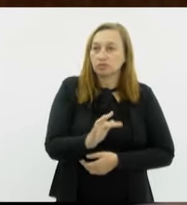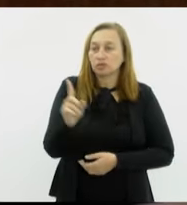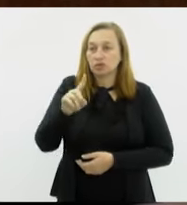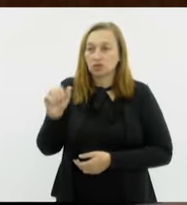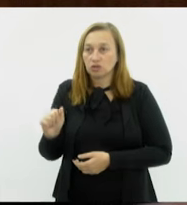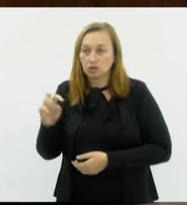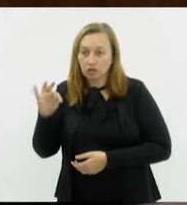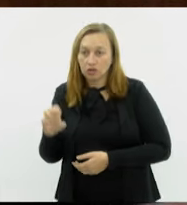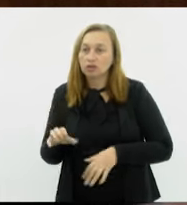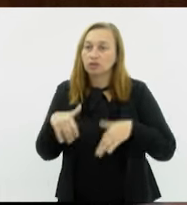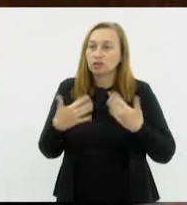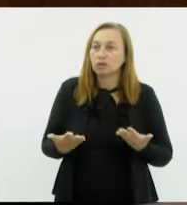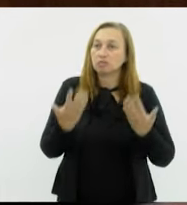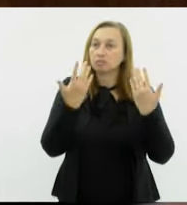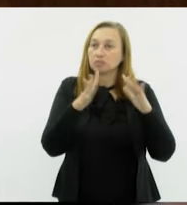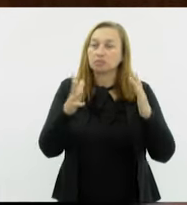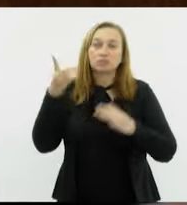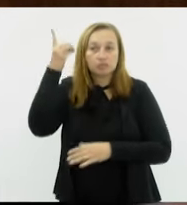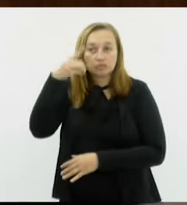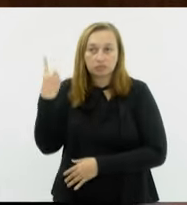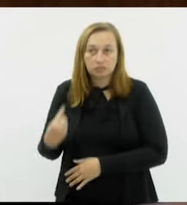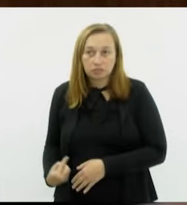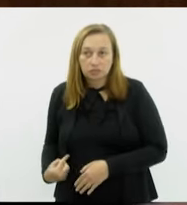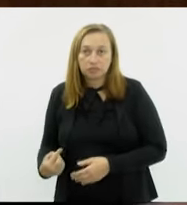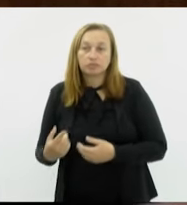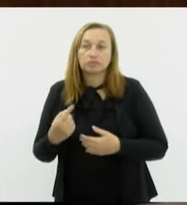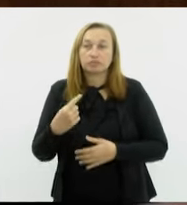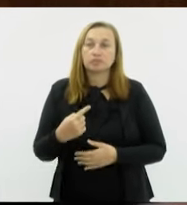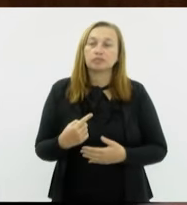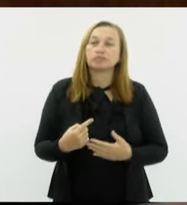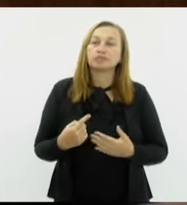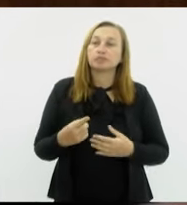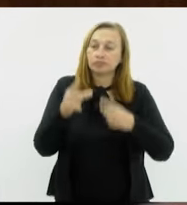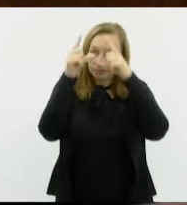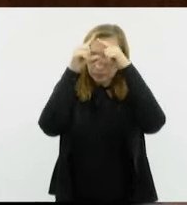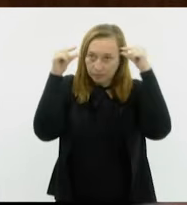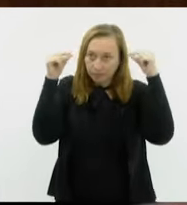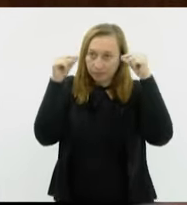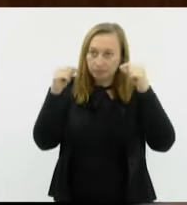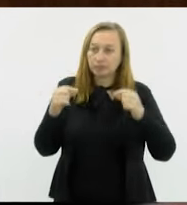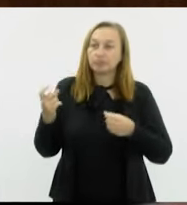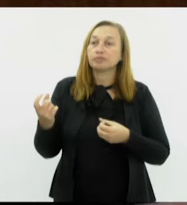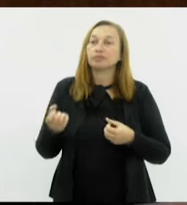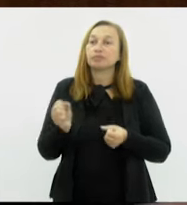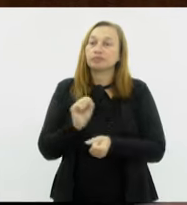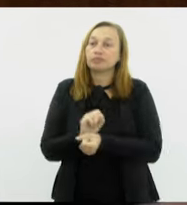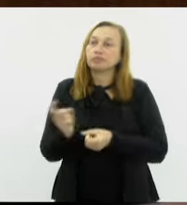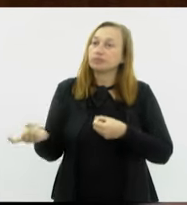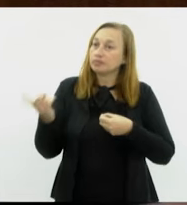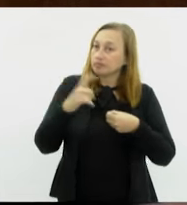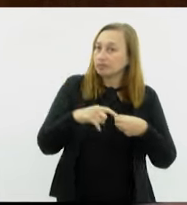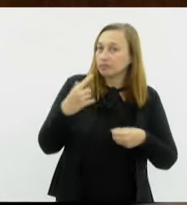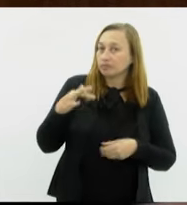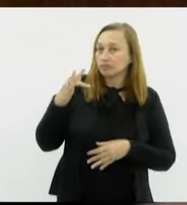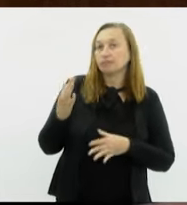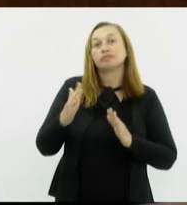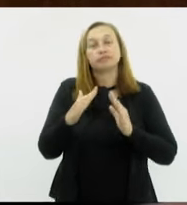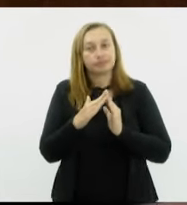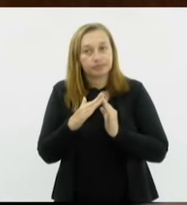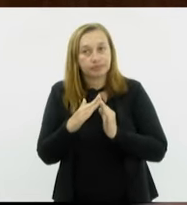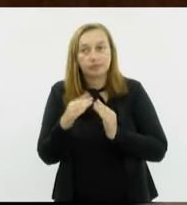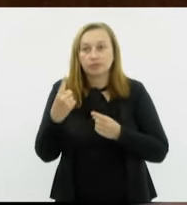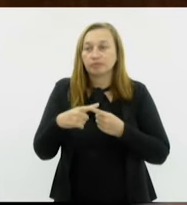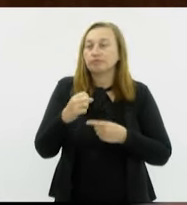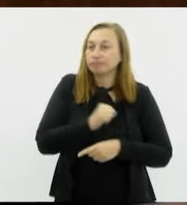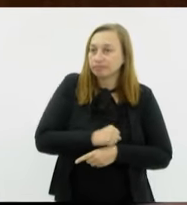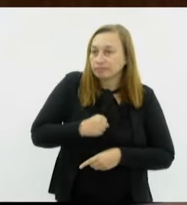Então, eu parabenizo a deputada Dani Balbi, digo à enfermeira Rejane que espero que ela retorne em breve a essa casa, porque ela